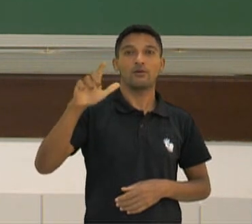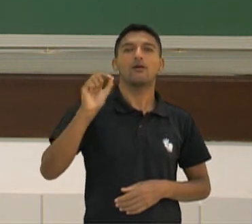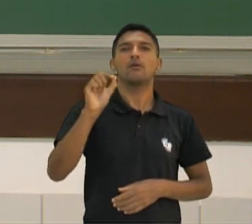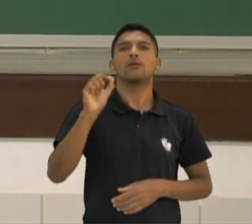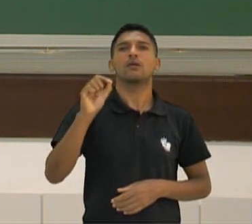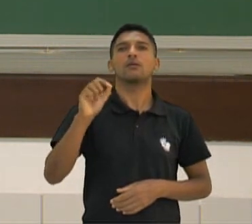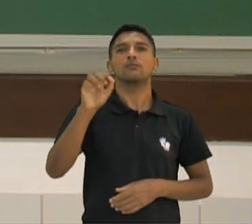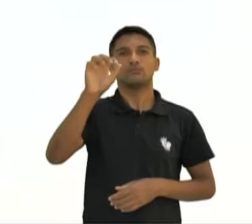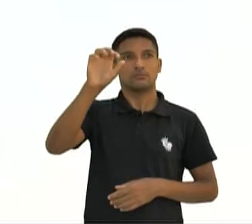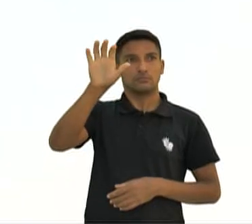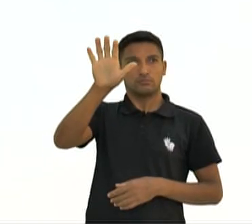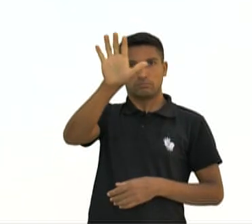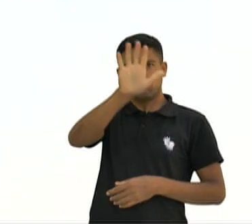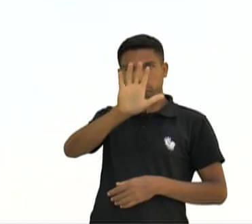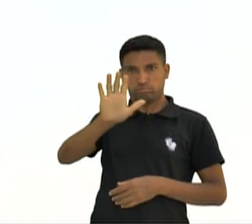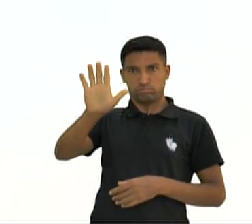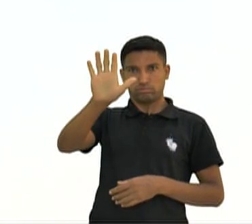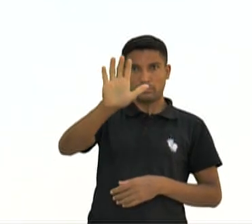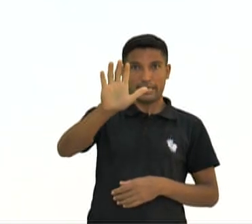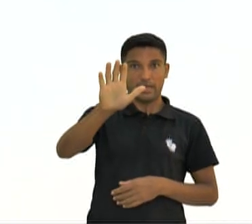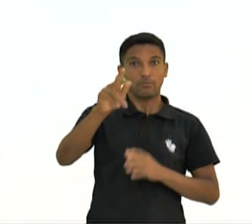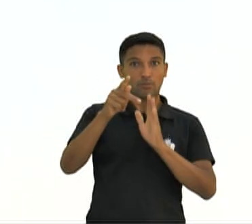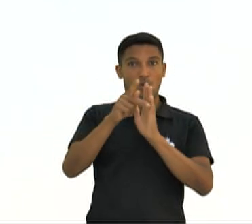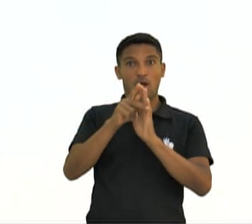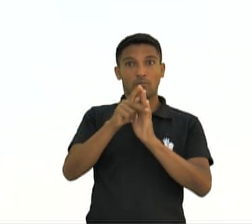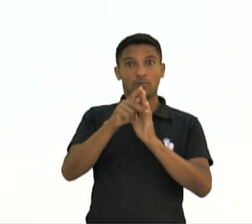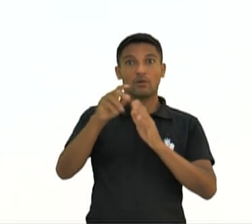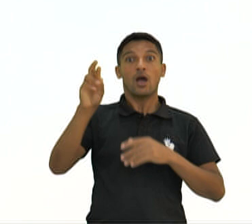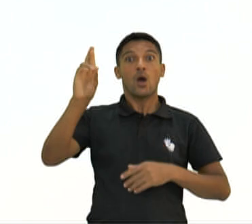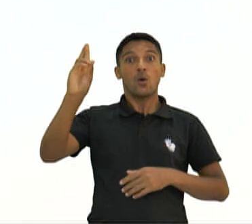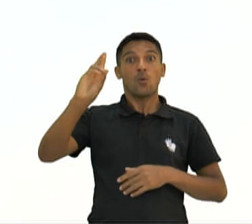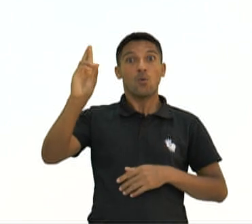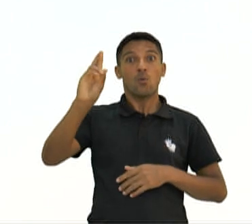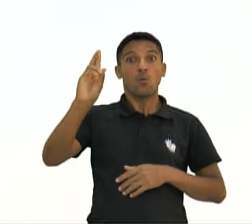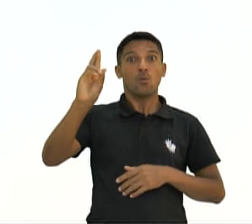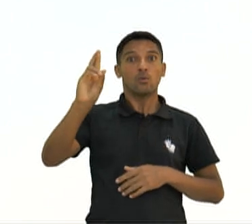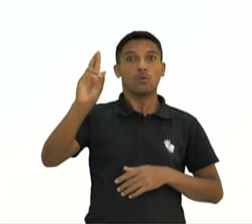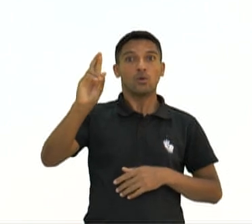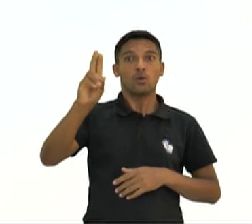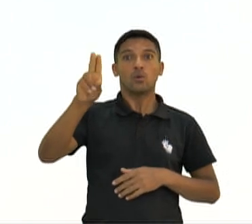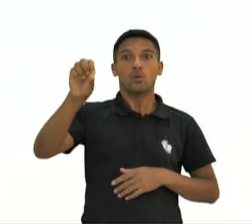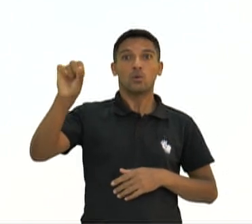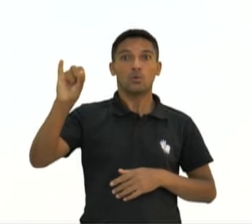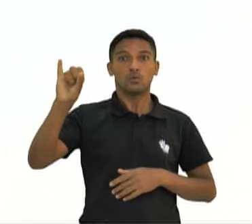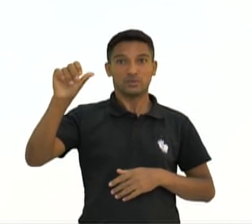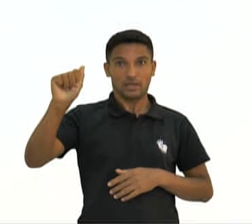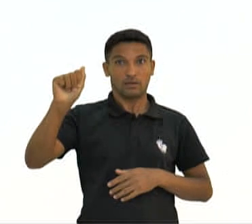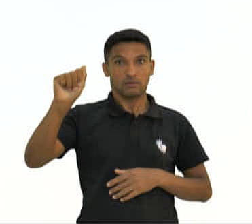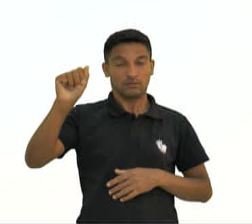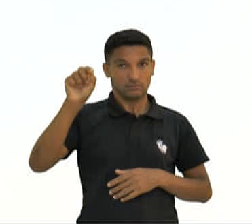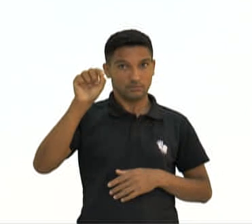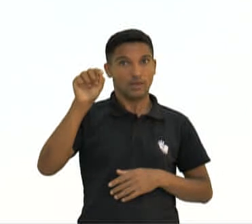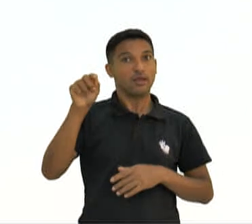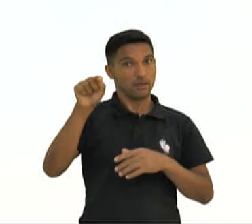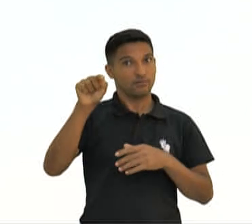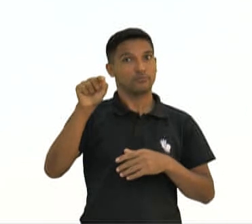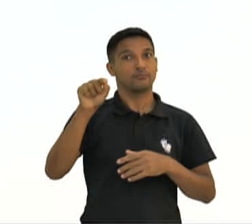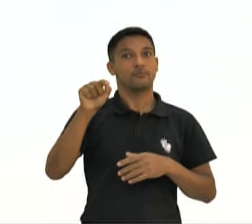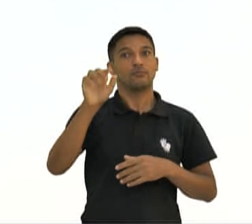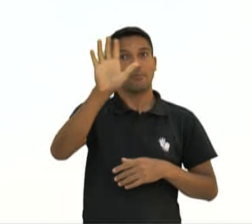Asiática, né? Nós temos a Sibéria aqui, é a porção asiática do território da Rússia. Então